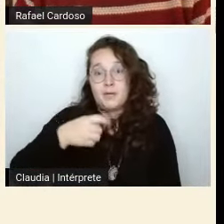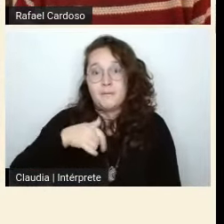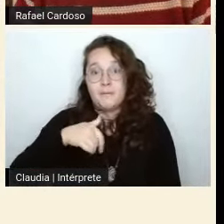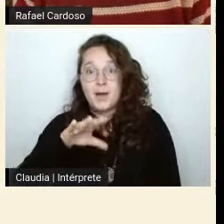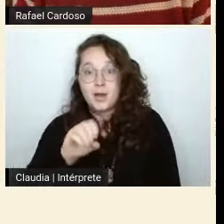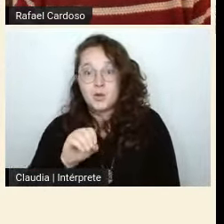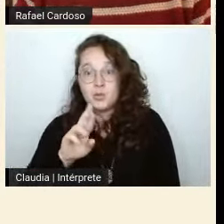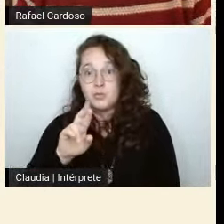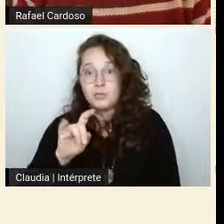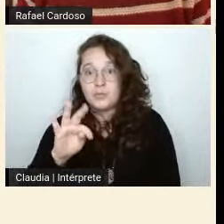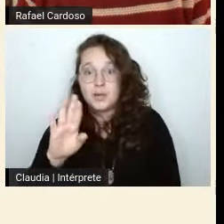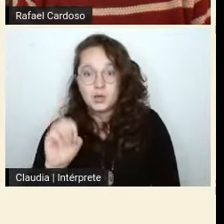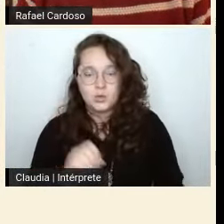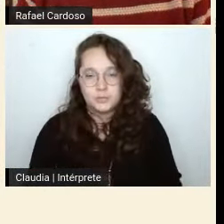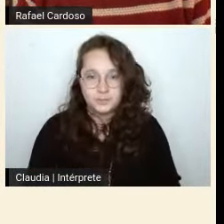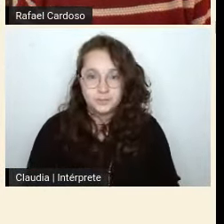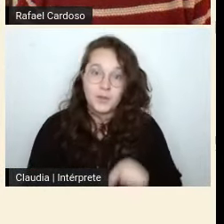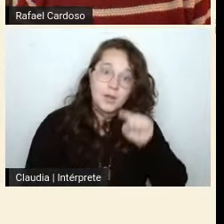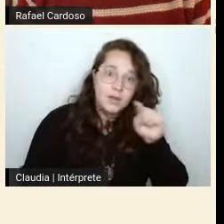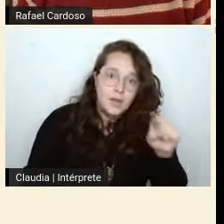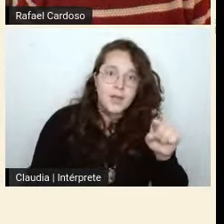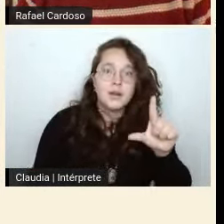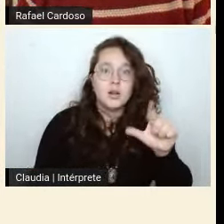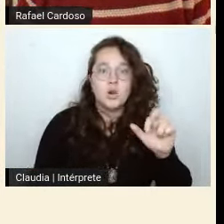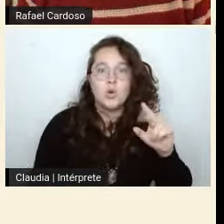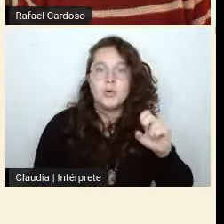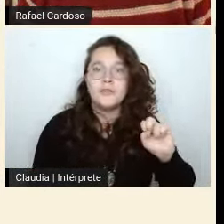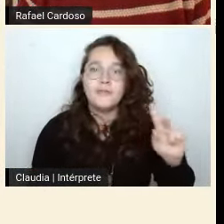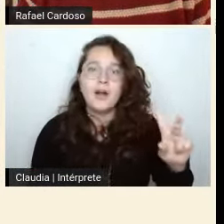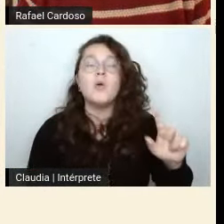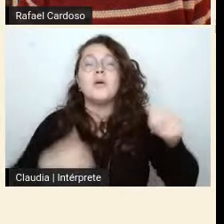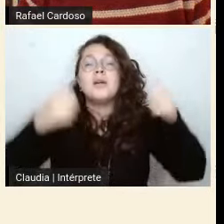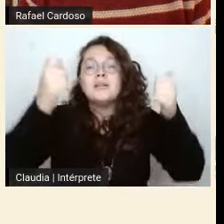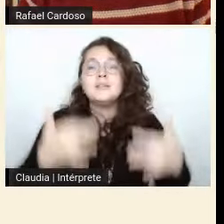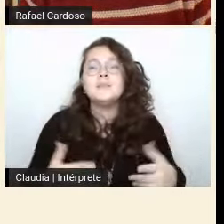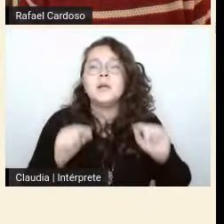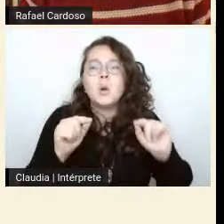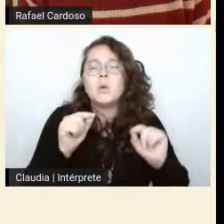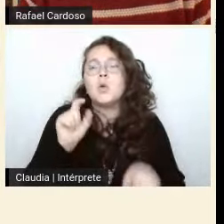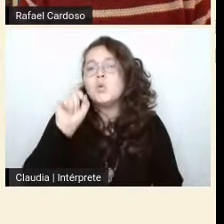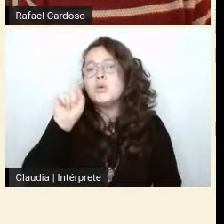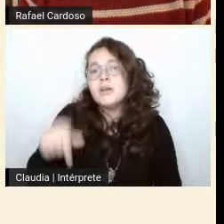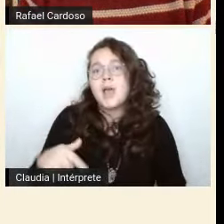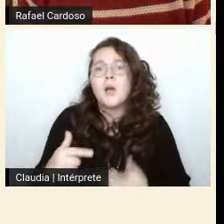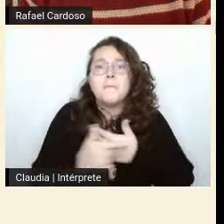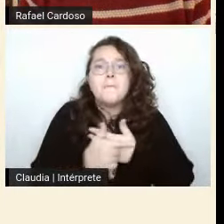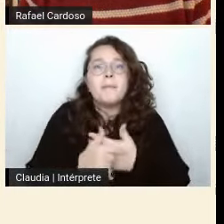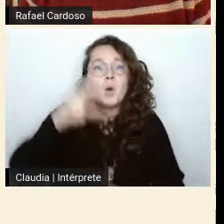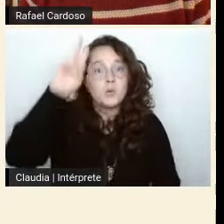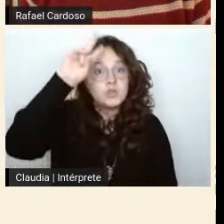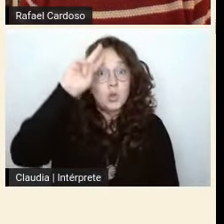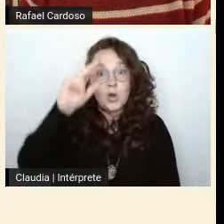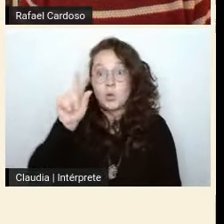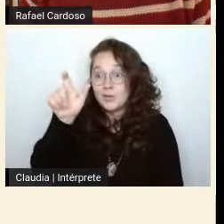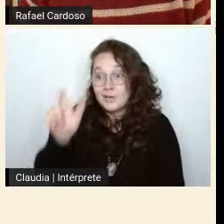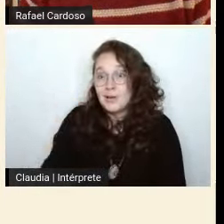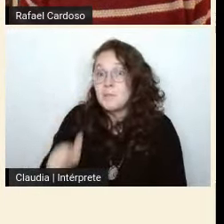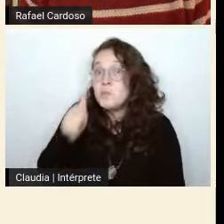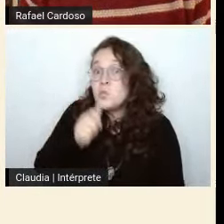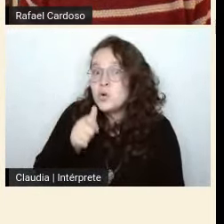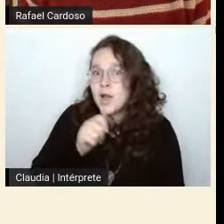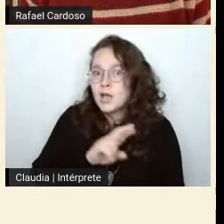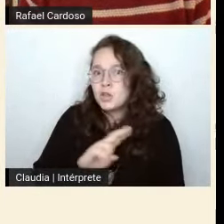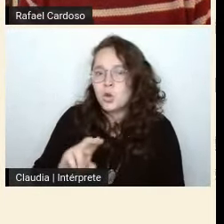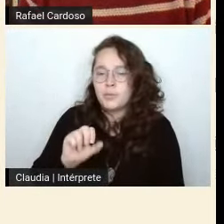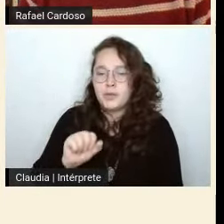Lorival estipula o que ele chama de, entre aspas, papel histórico de Anita Malfatti, como precursora da semana,